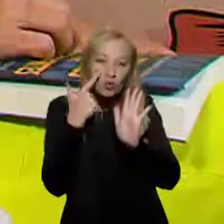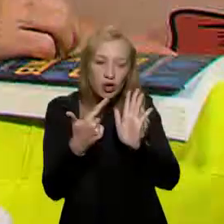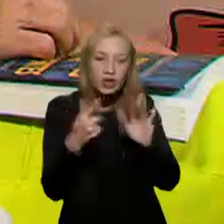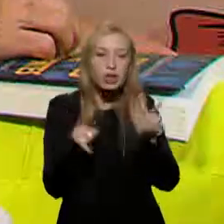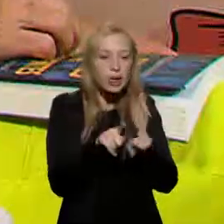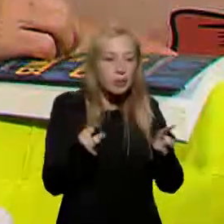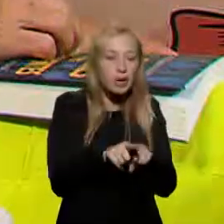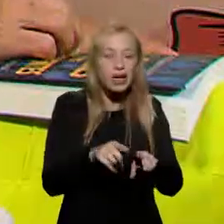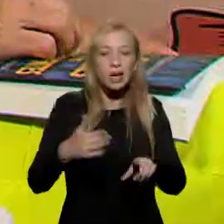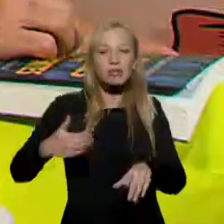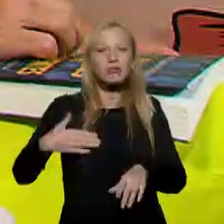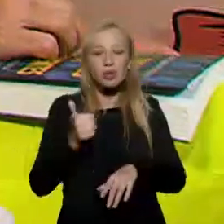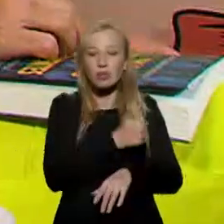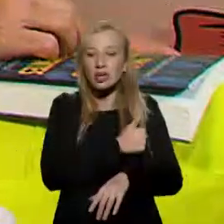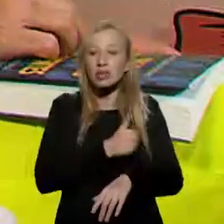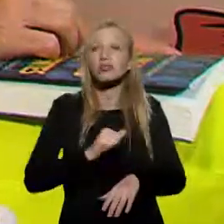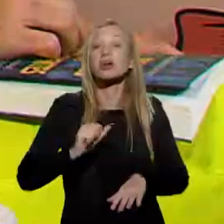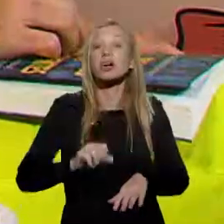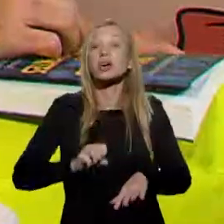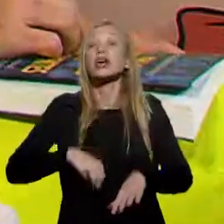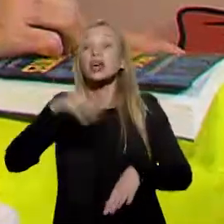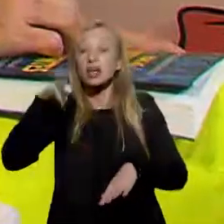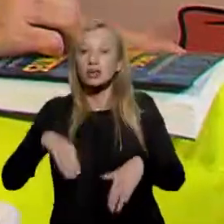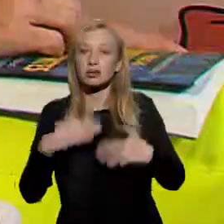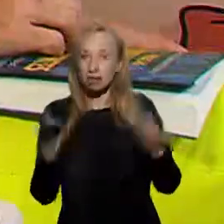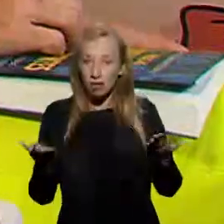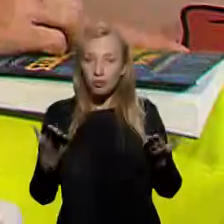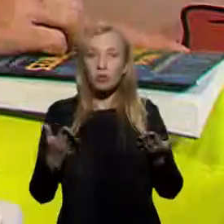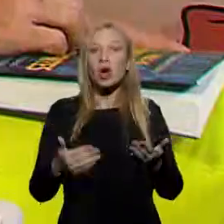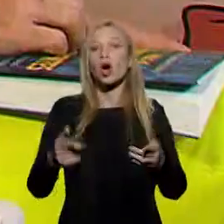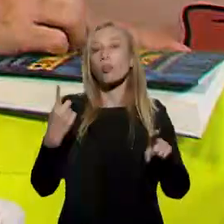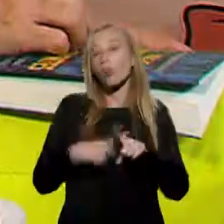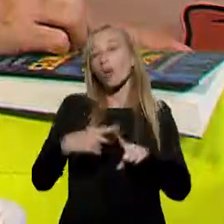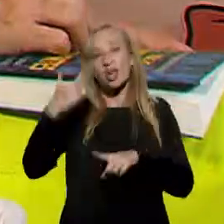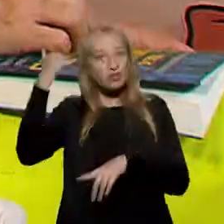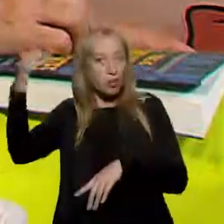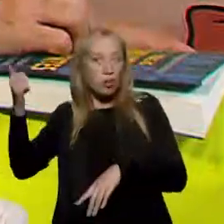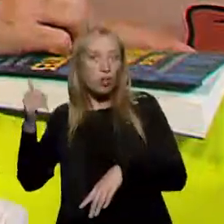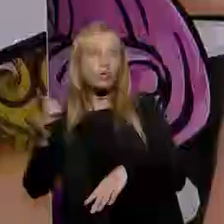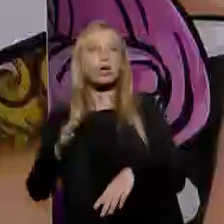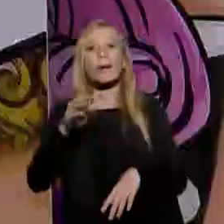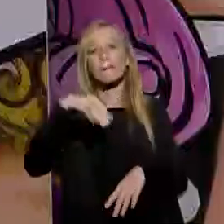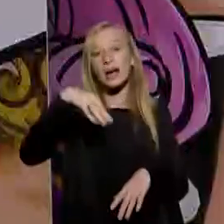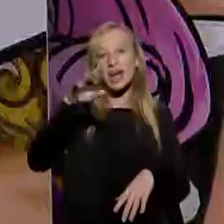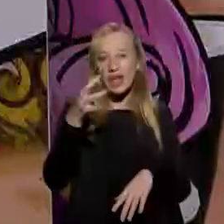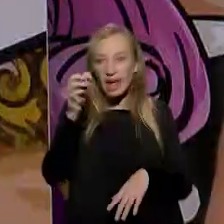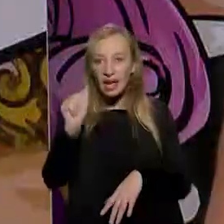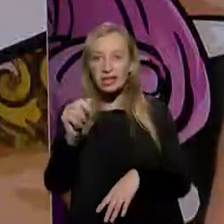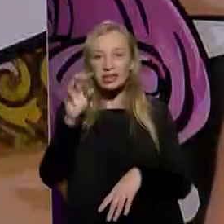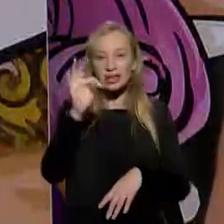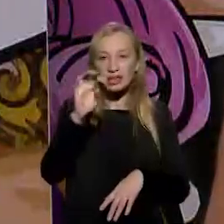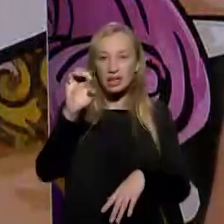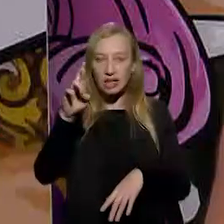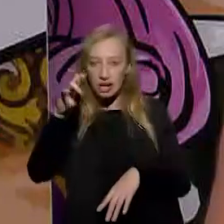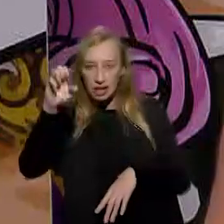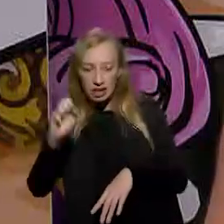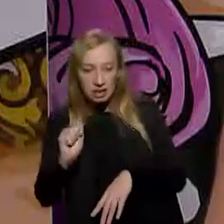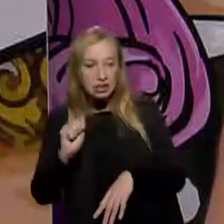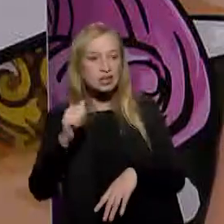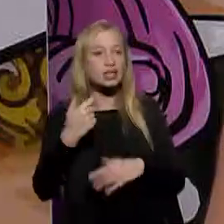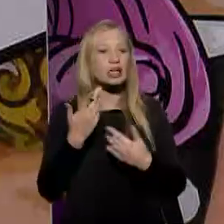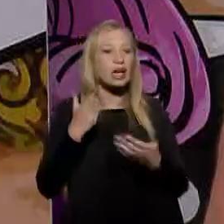visualizar também quem são essas primeiras damas que os mais famosos a gente tem muita imagem por aí né a maria thereza goulart mulher do